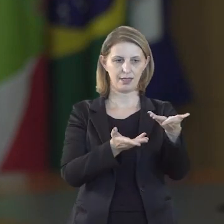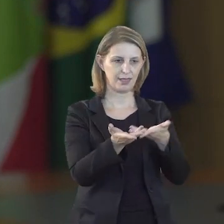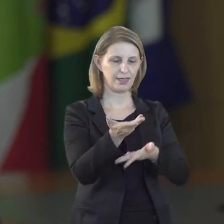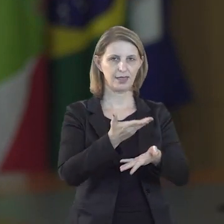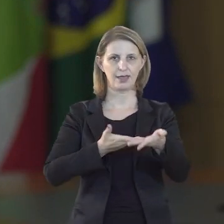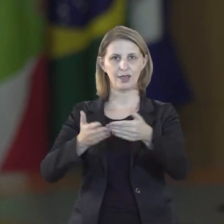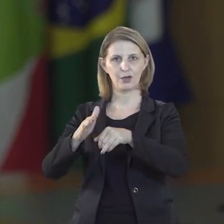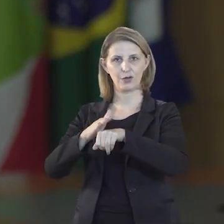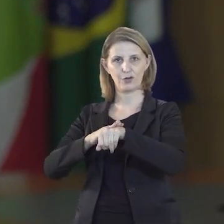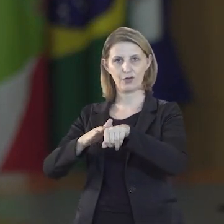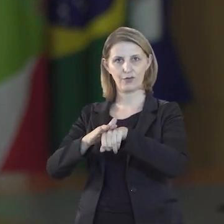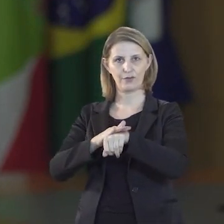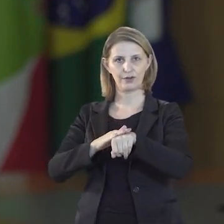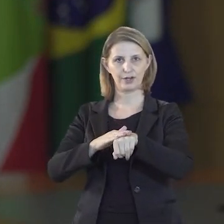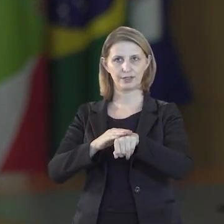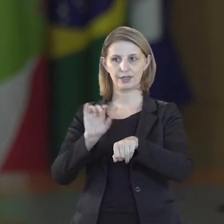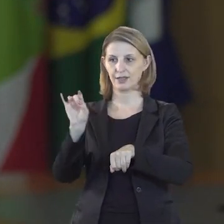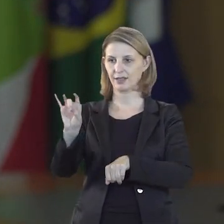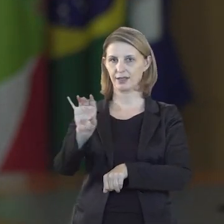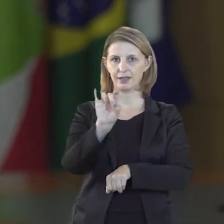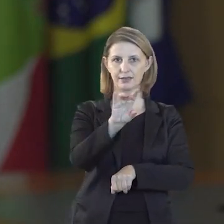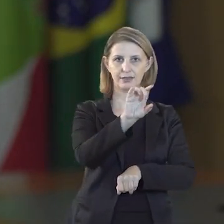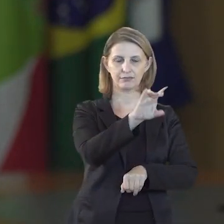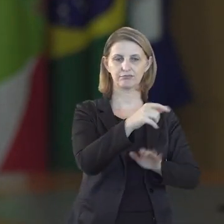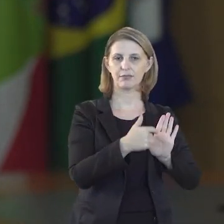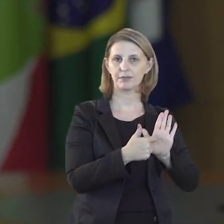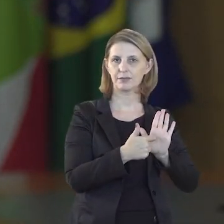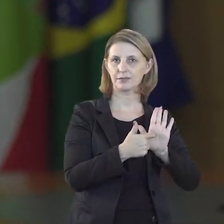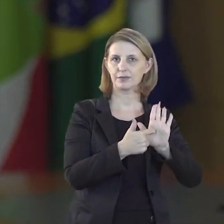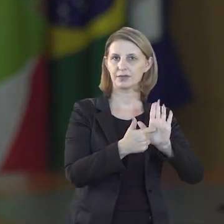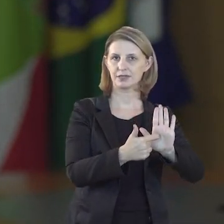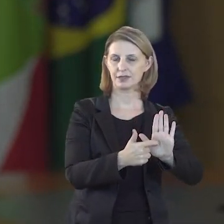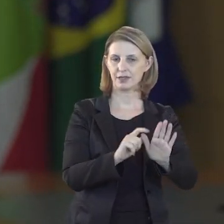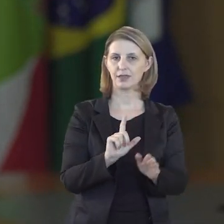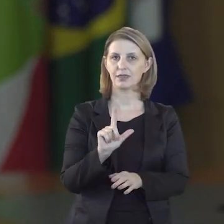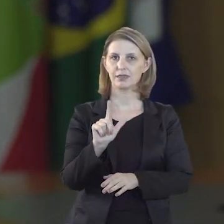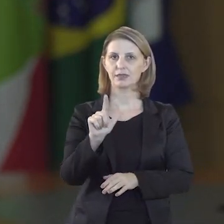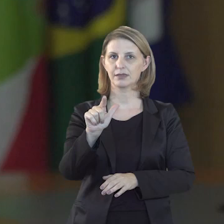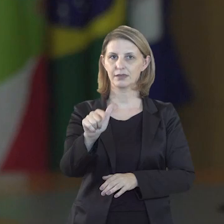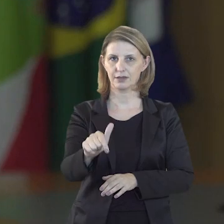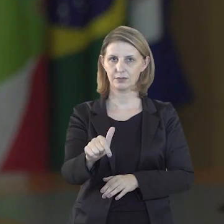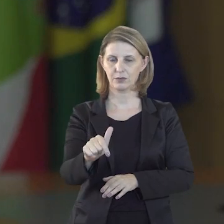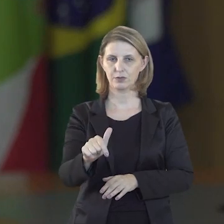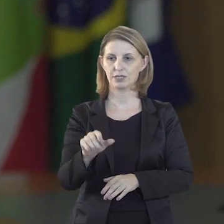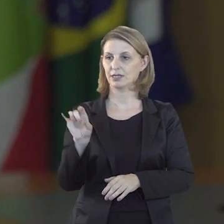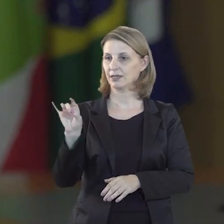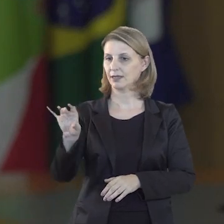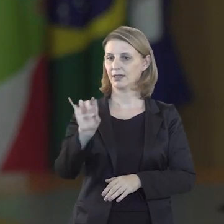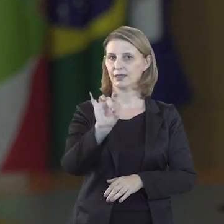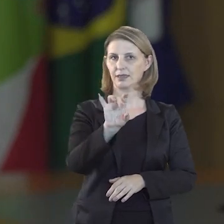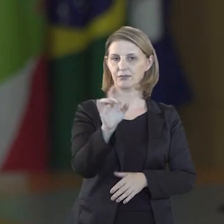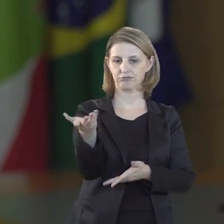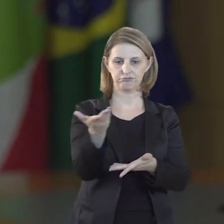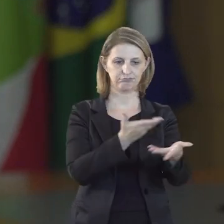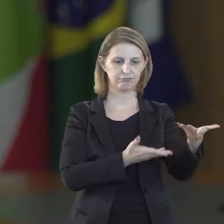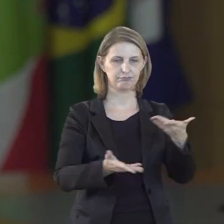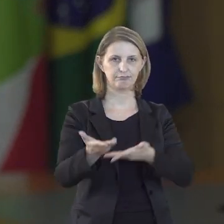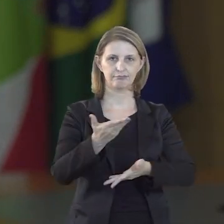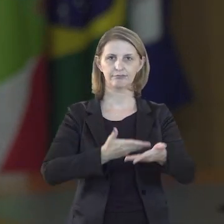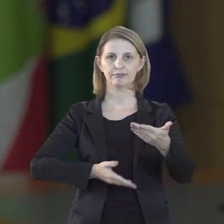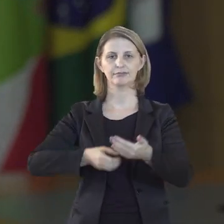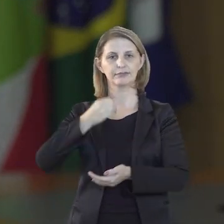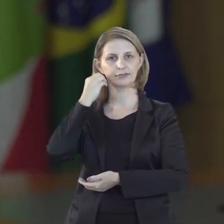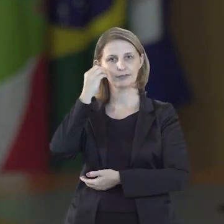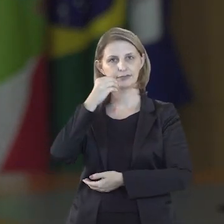mediadora dessa conversa, que terá uma breve apresentação de cada participante e, na sequência, um espaço para a troca